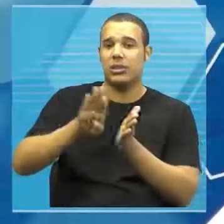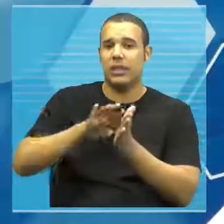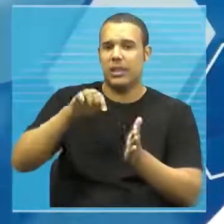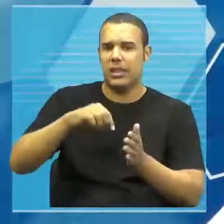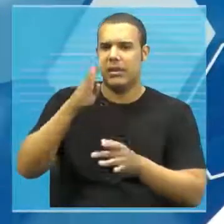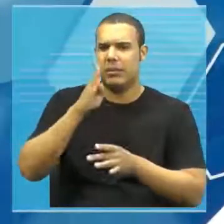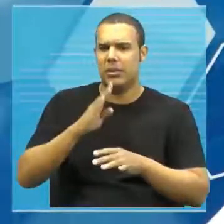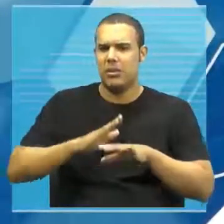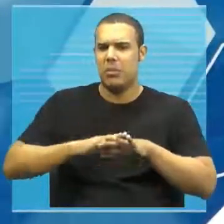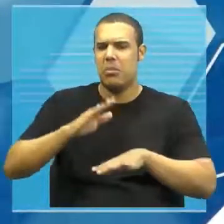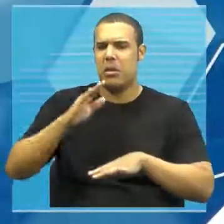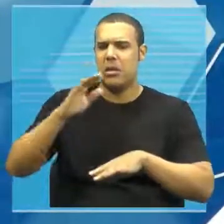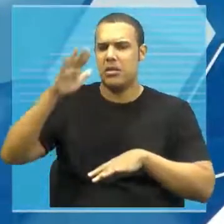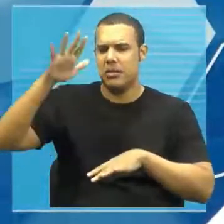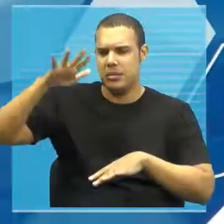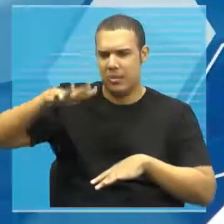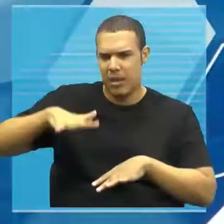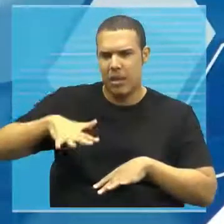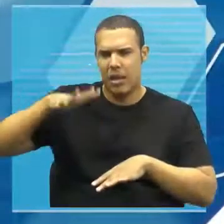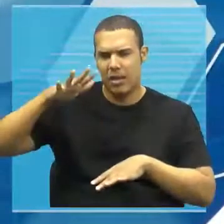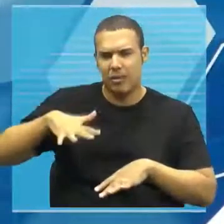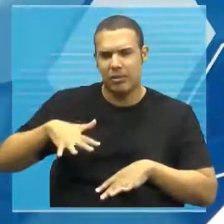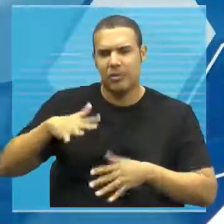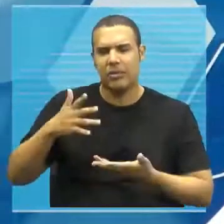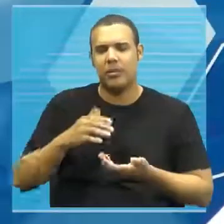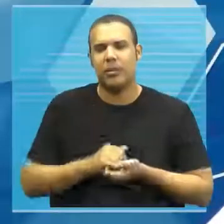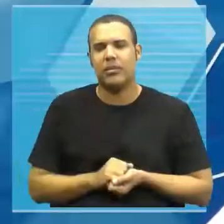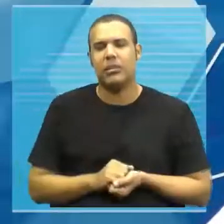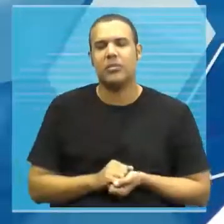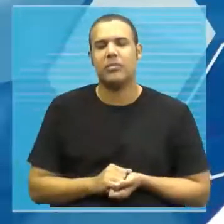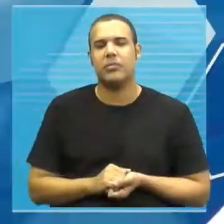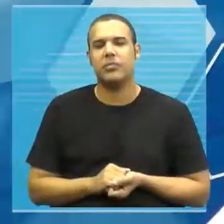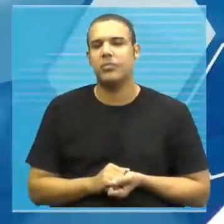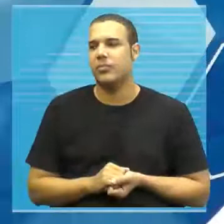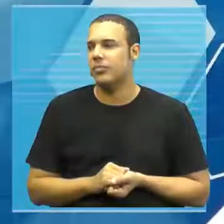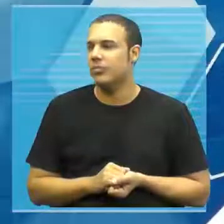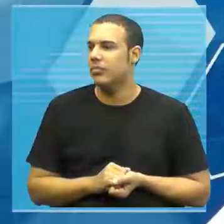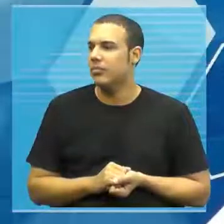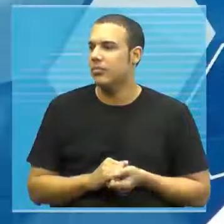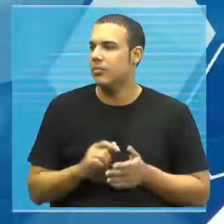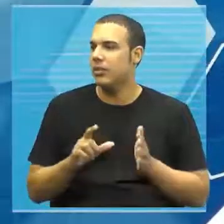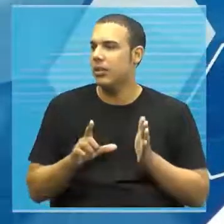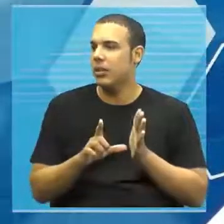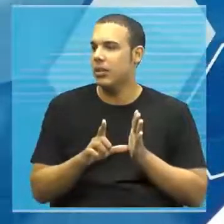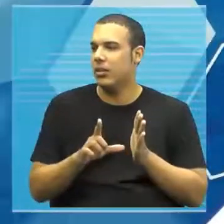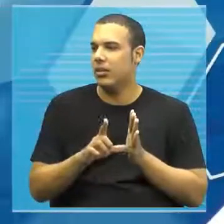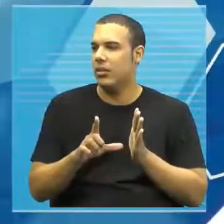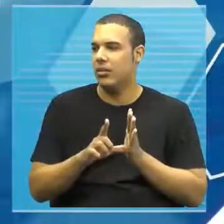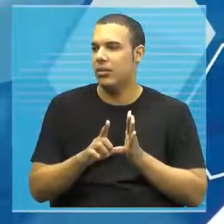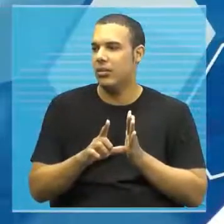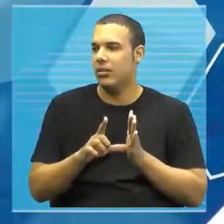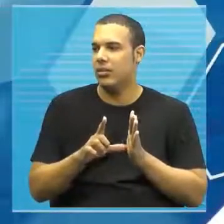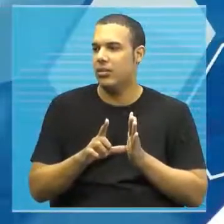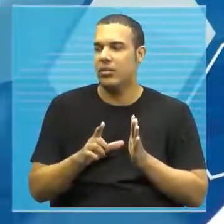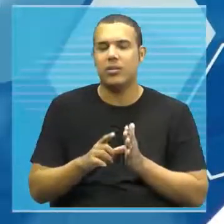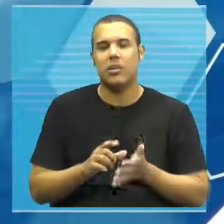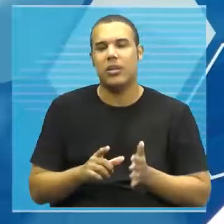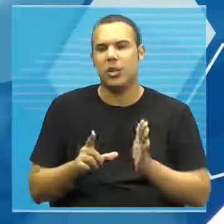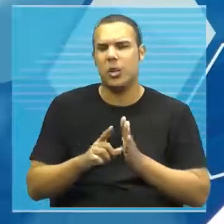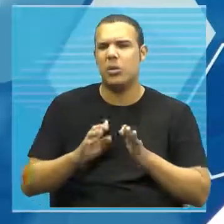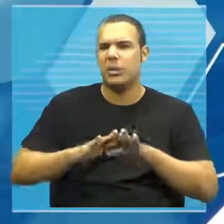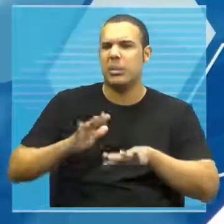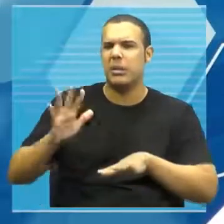numa loja do lado aqui no bairro do lado ou no centro tendem tão está muito mais